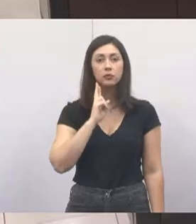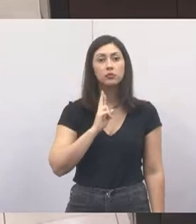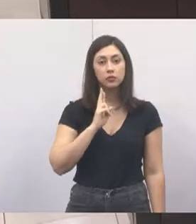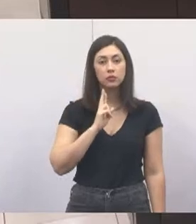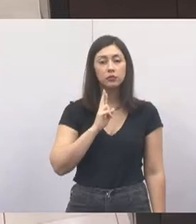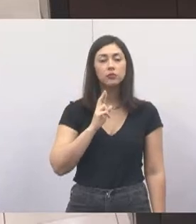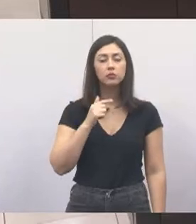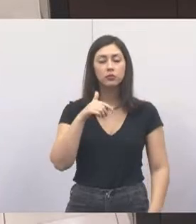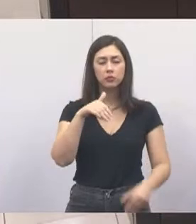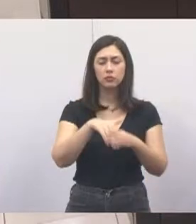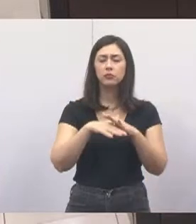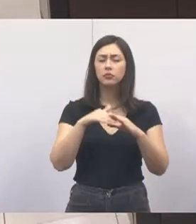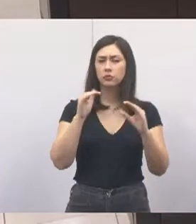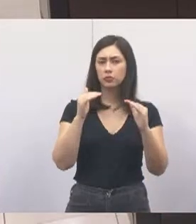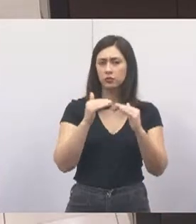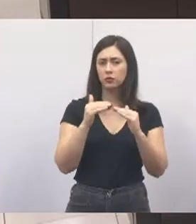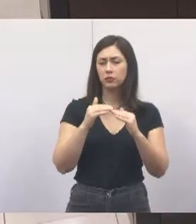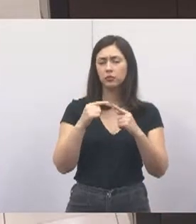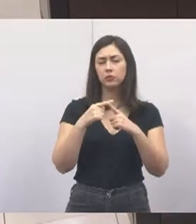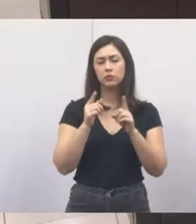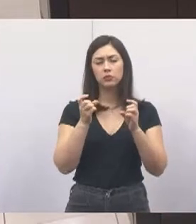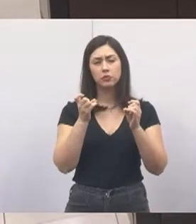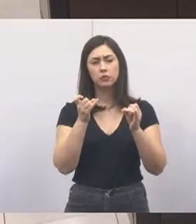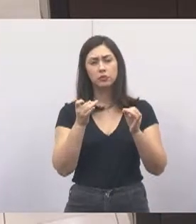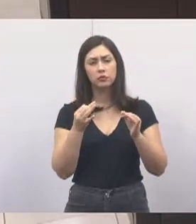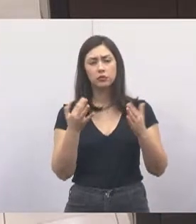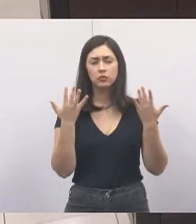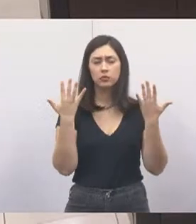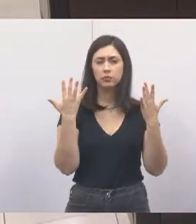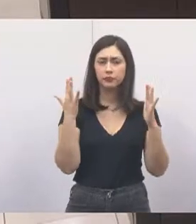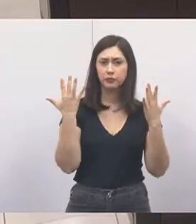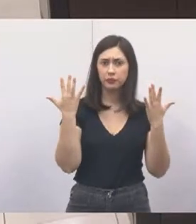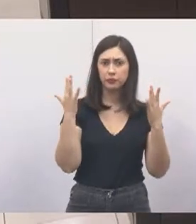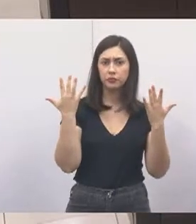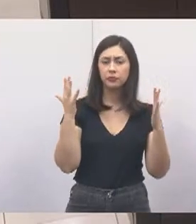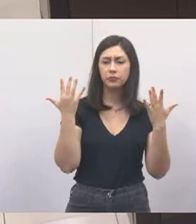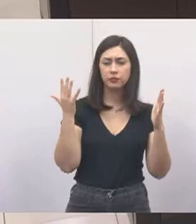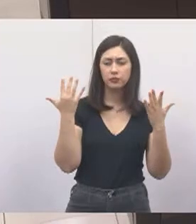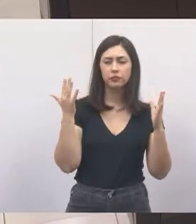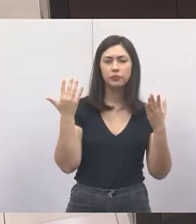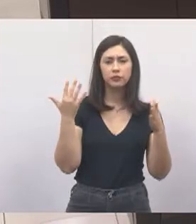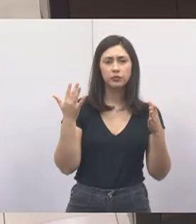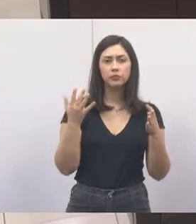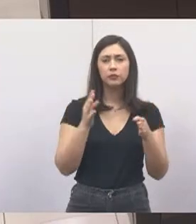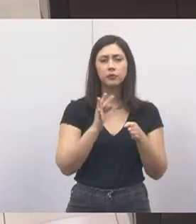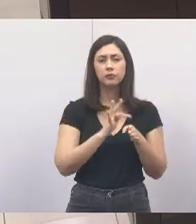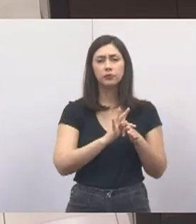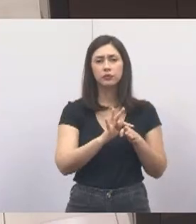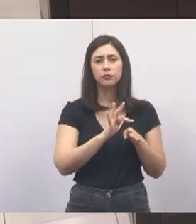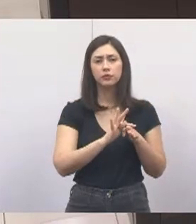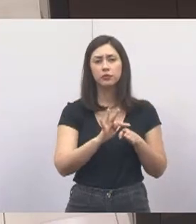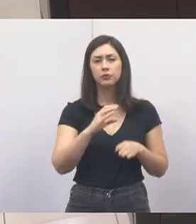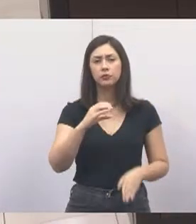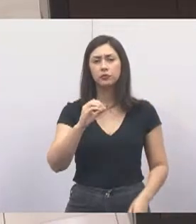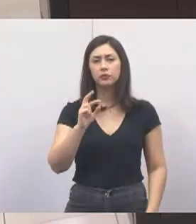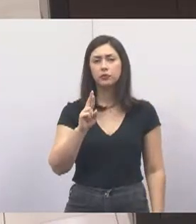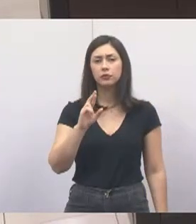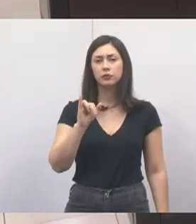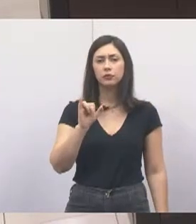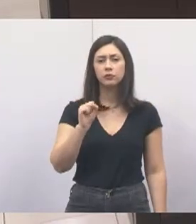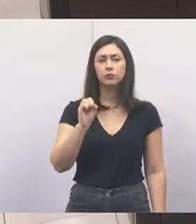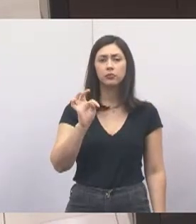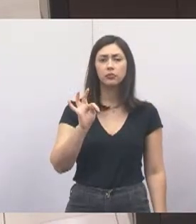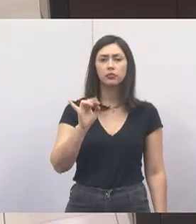Timóteo? Sou favorável, só justificar aqui o voto, parabenizar a conselheira Cristina, que está aqui assistindo